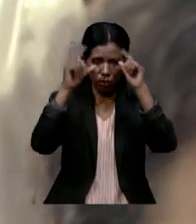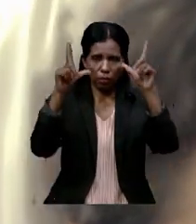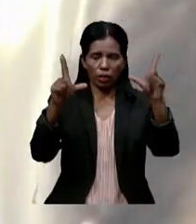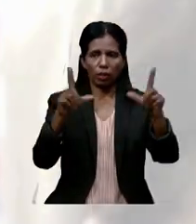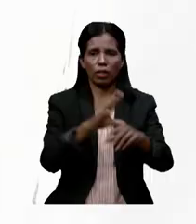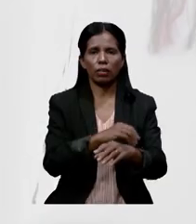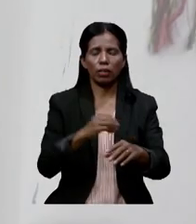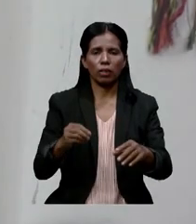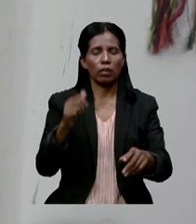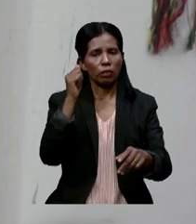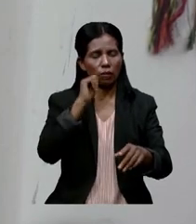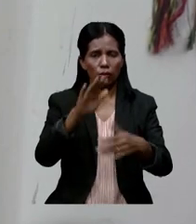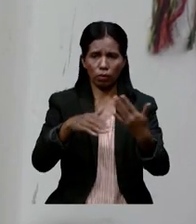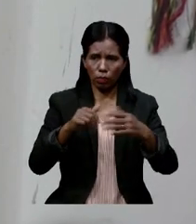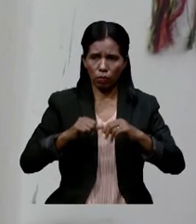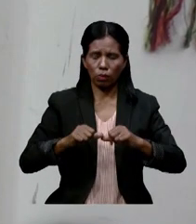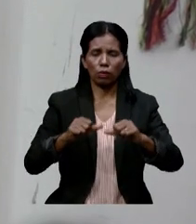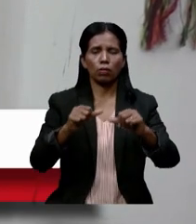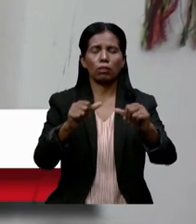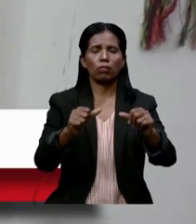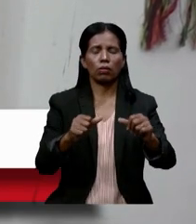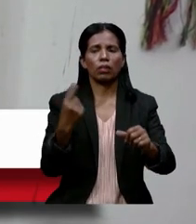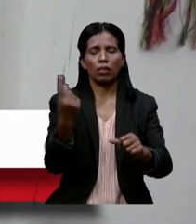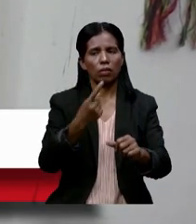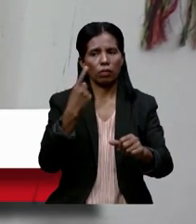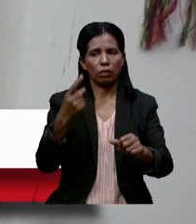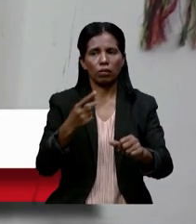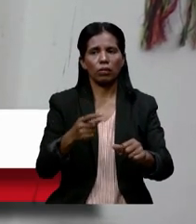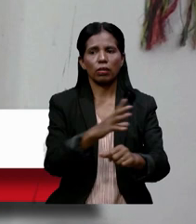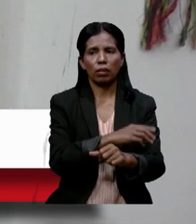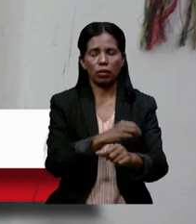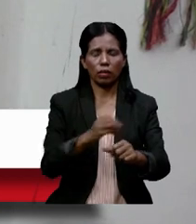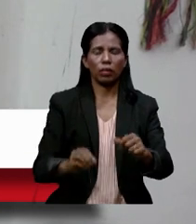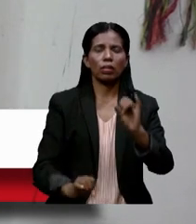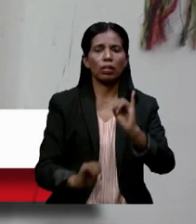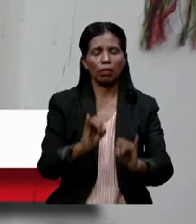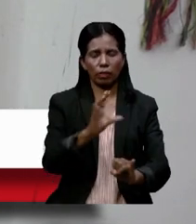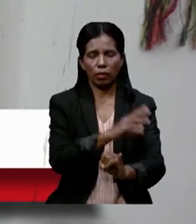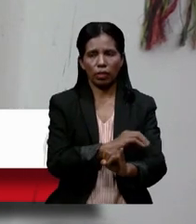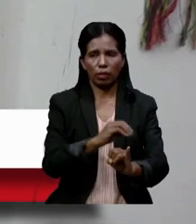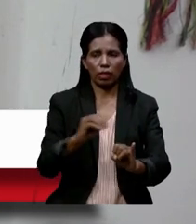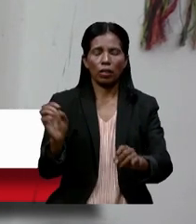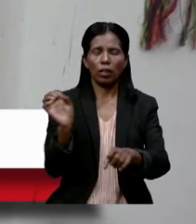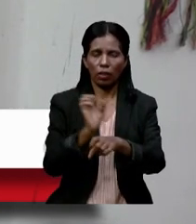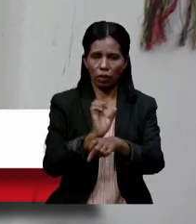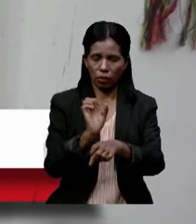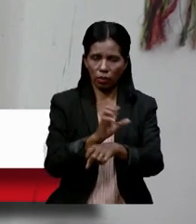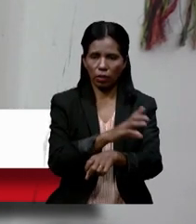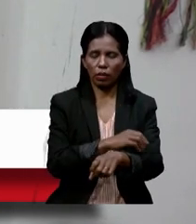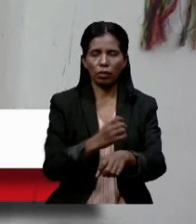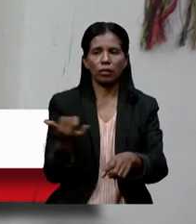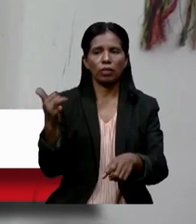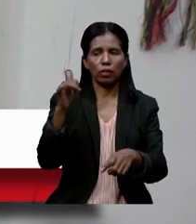as mulheres continuam até hoje ainda muito dependentes economicamente dos